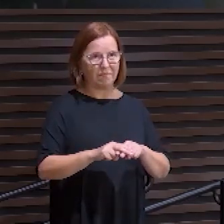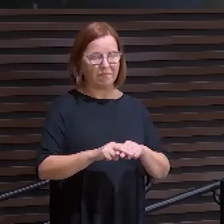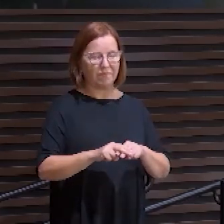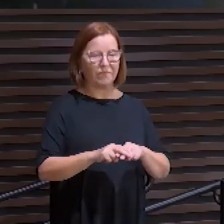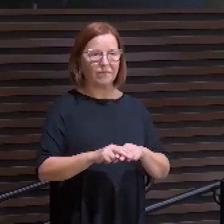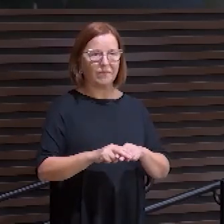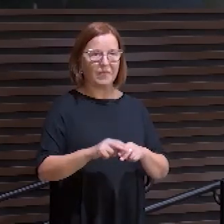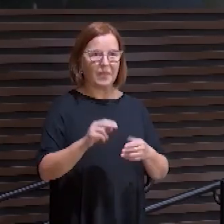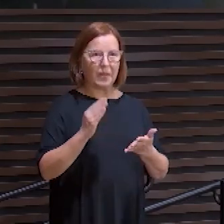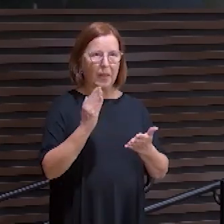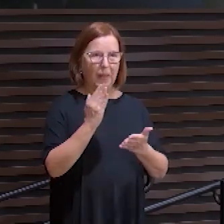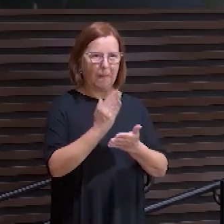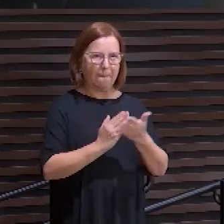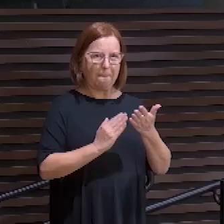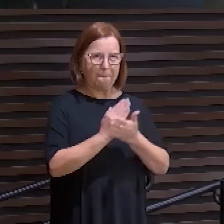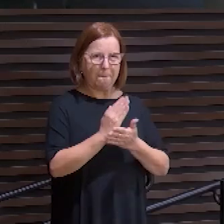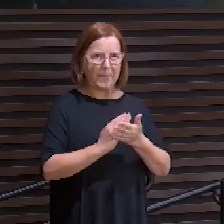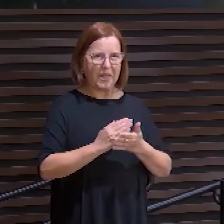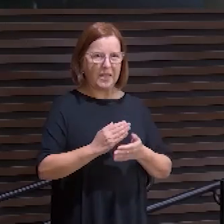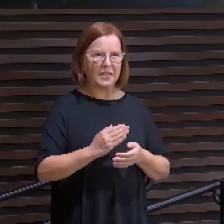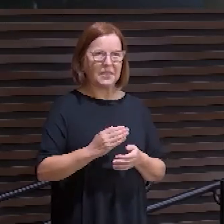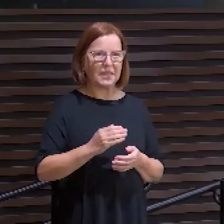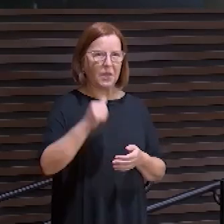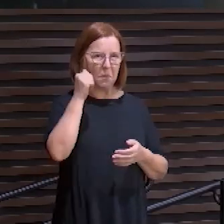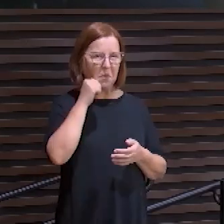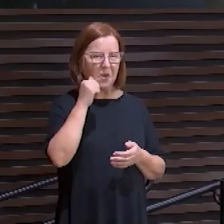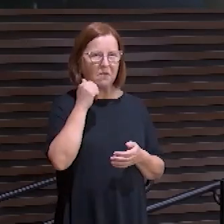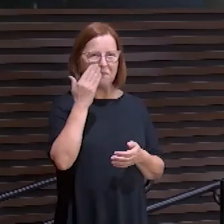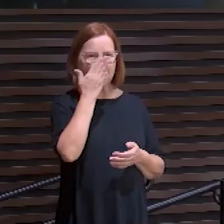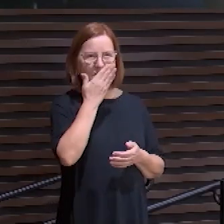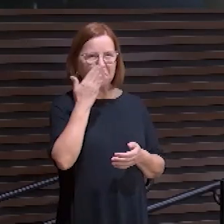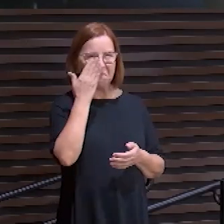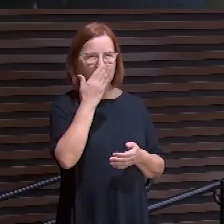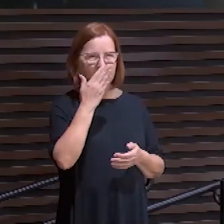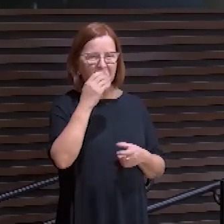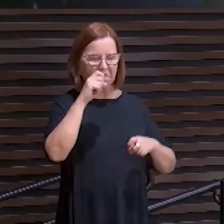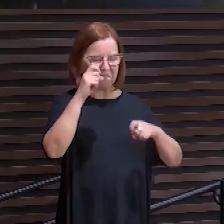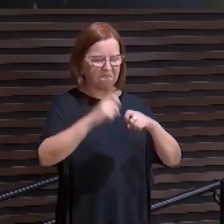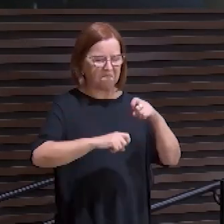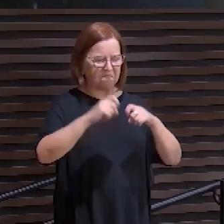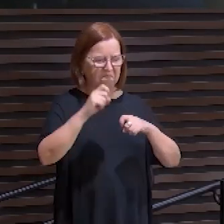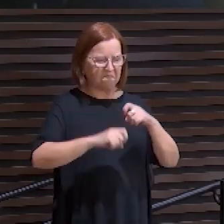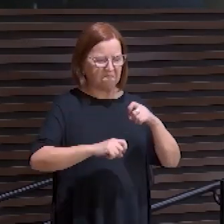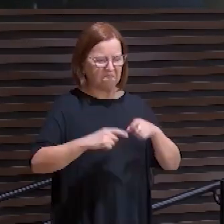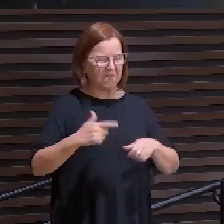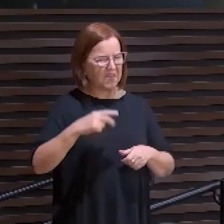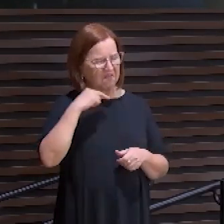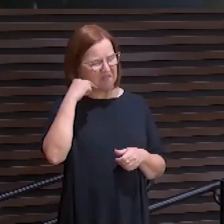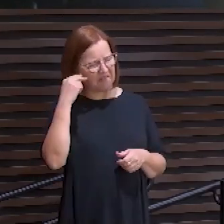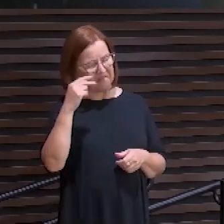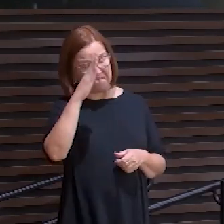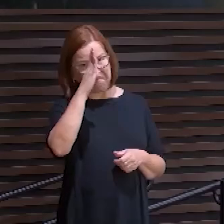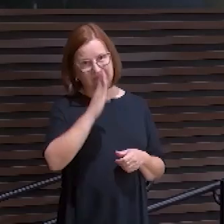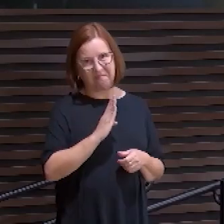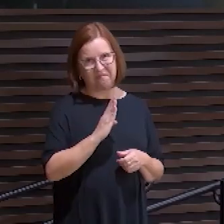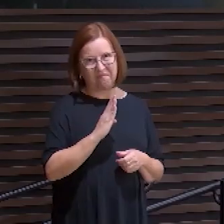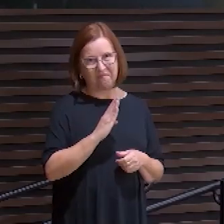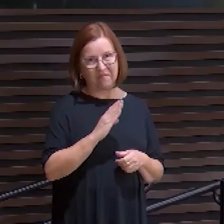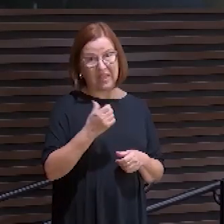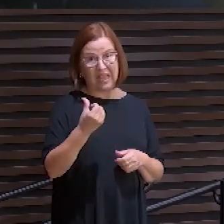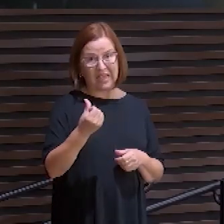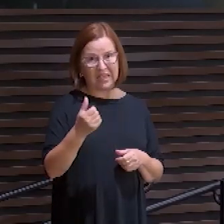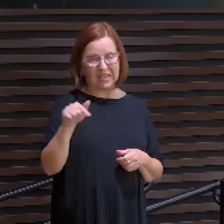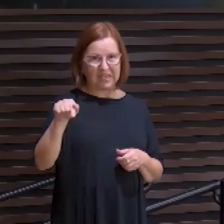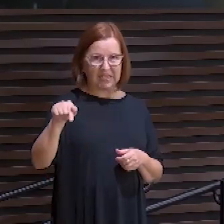Metade das mulheres foram prostitutas e fornicavam sem nenhum pudor, gratuitamente.